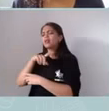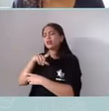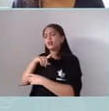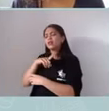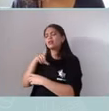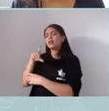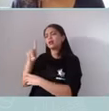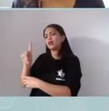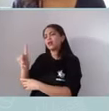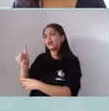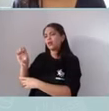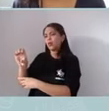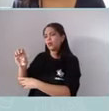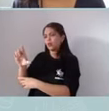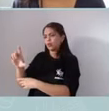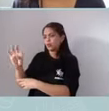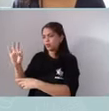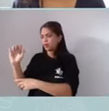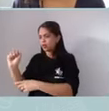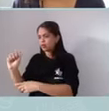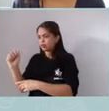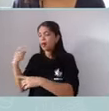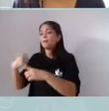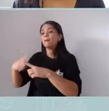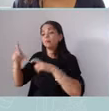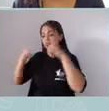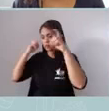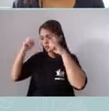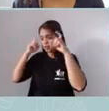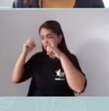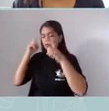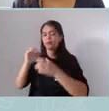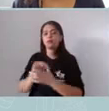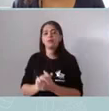preocupar com ela, tá bem? Então, vamos